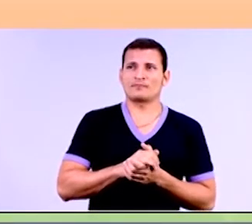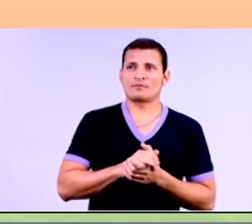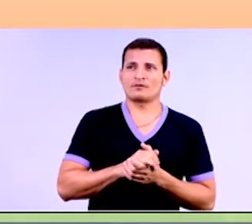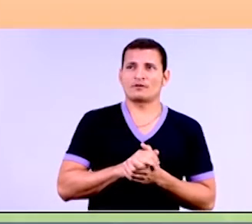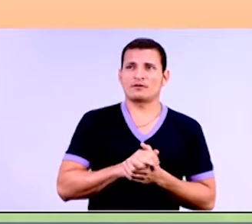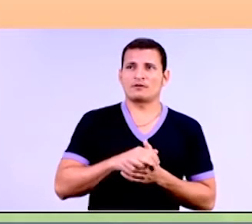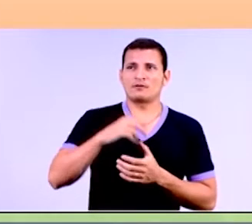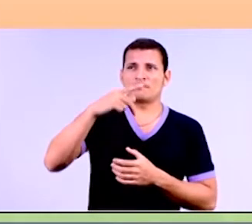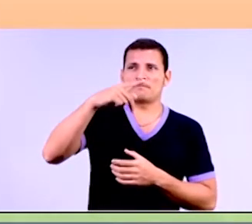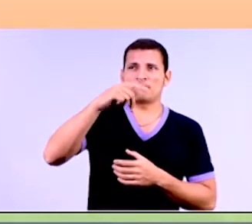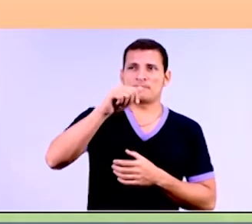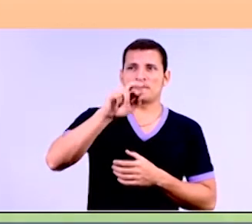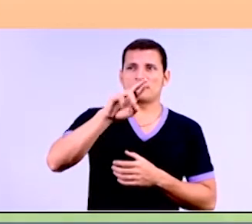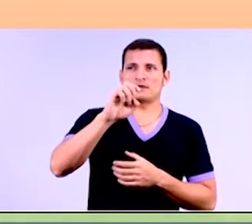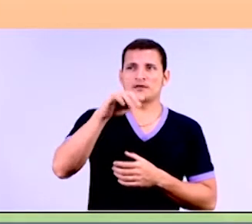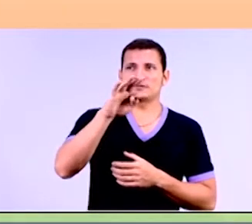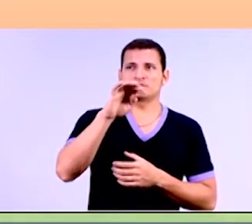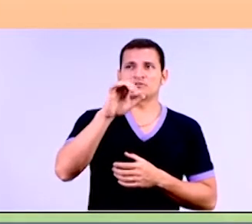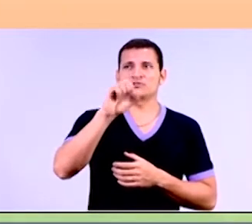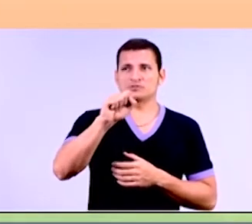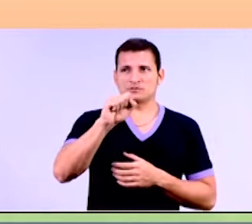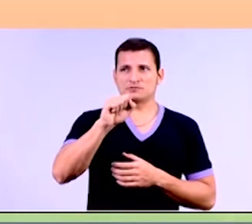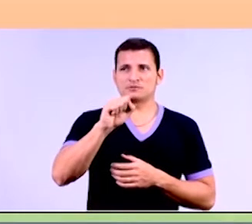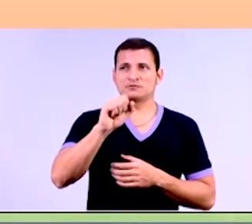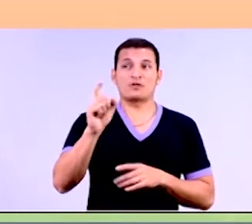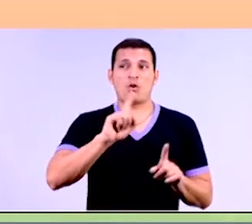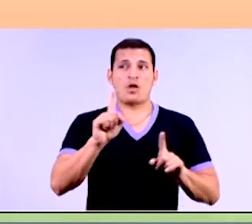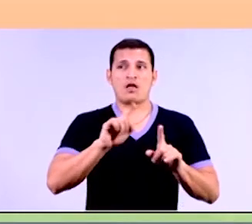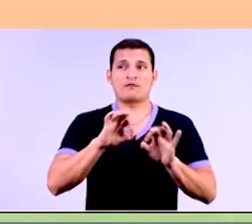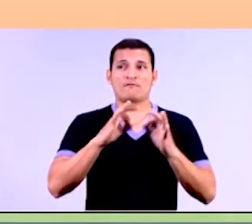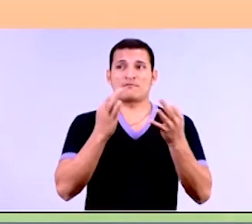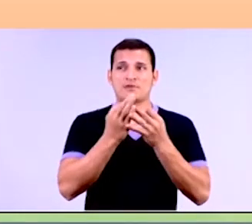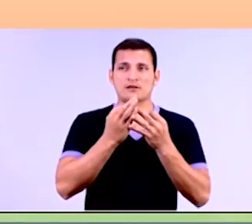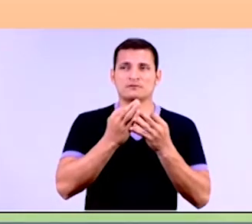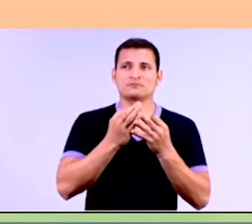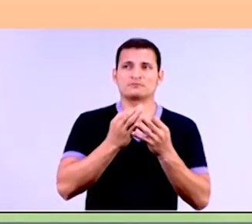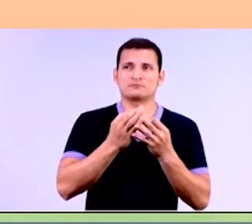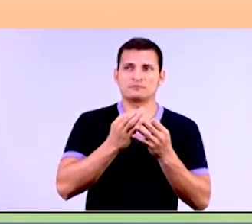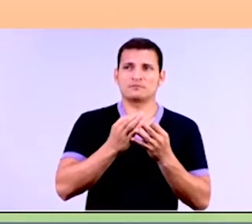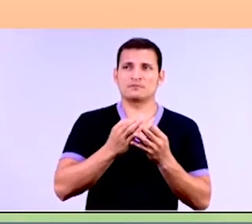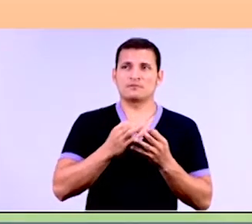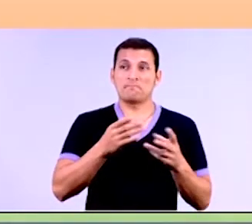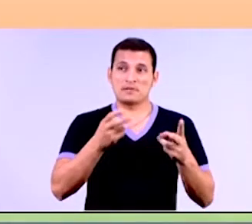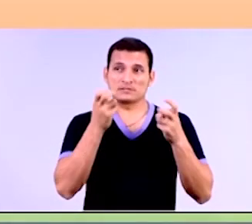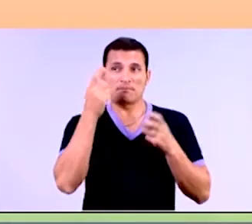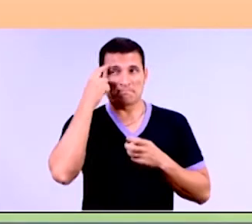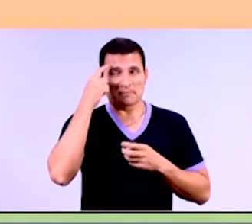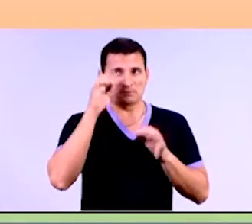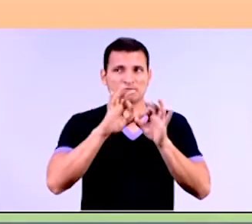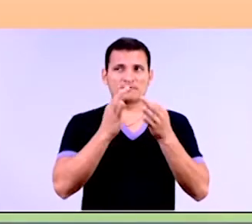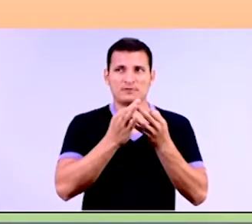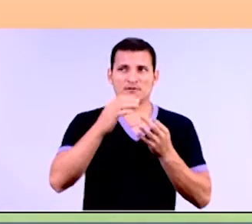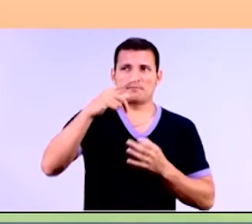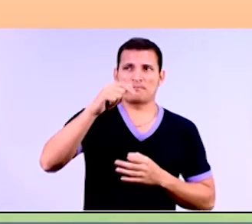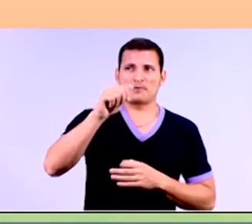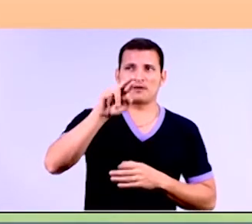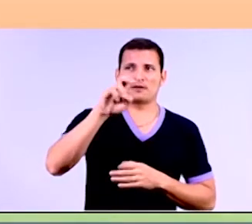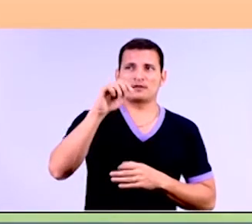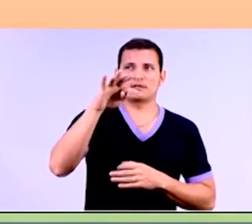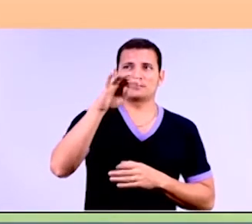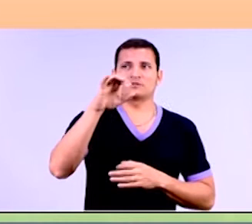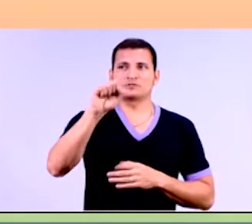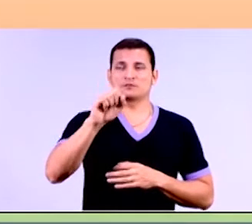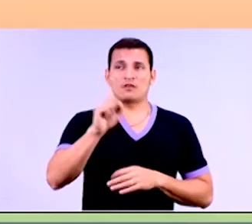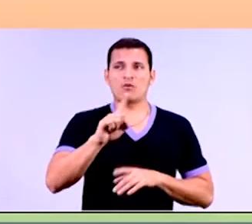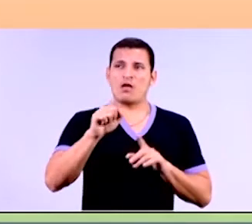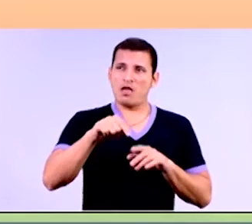falso cognato, porque não é parente como a gente percebe de cara. A gente acha que é parente. Não, eles são os teus pais.